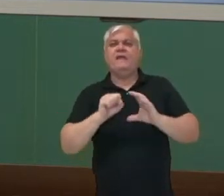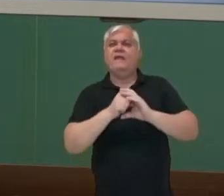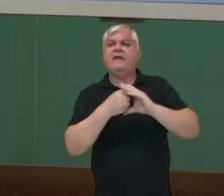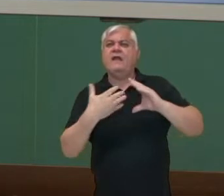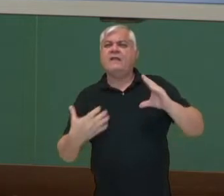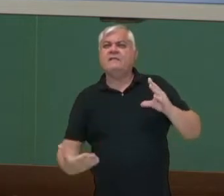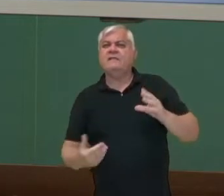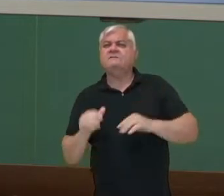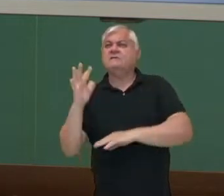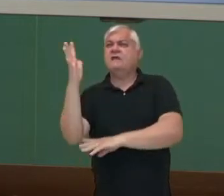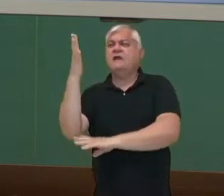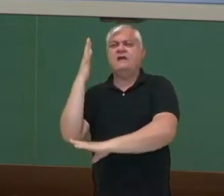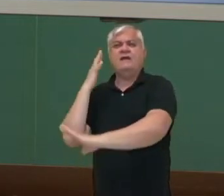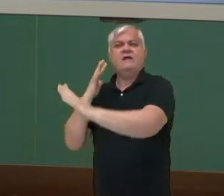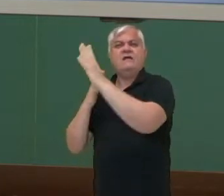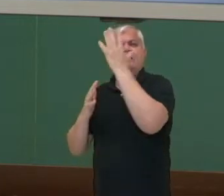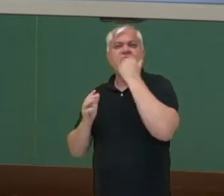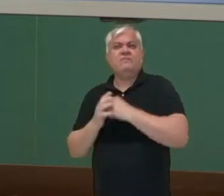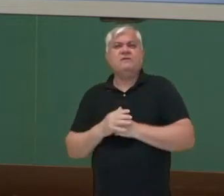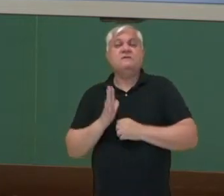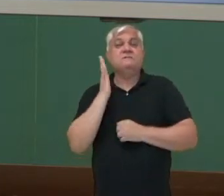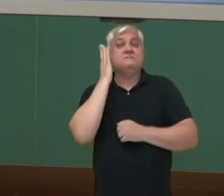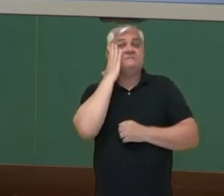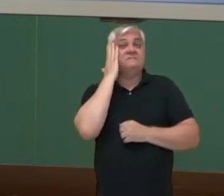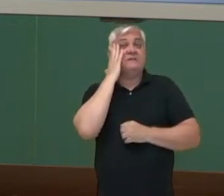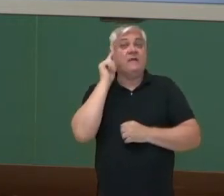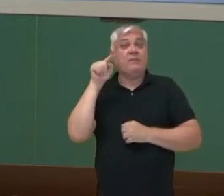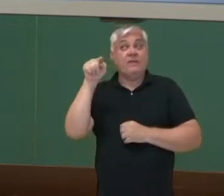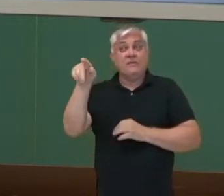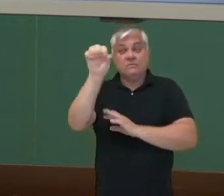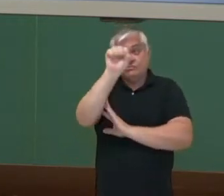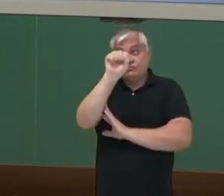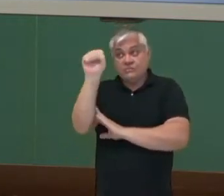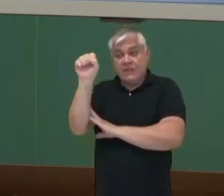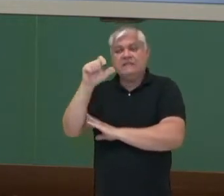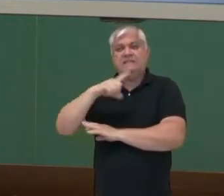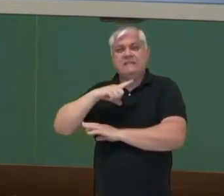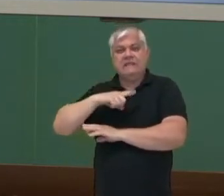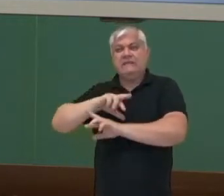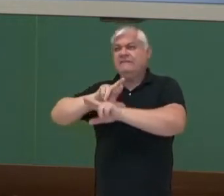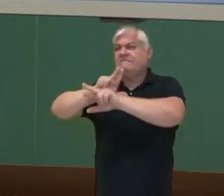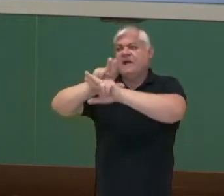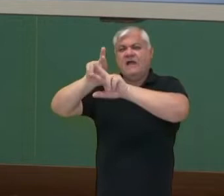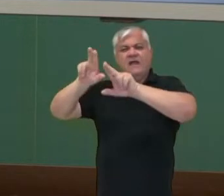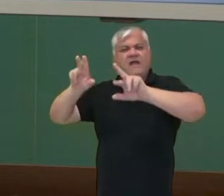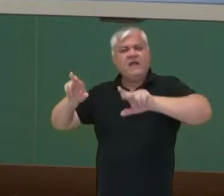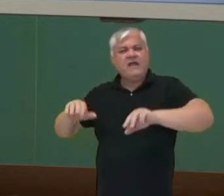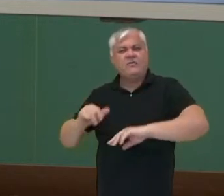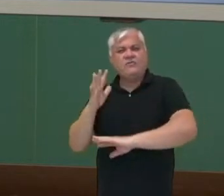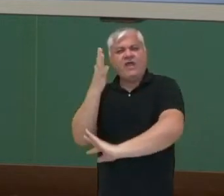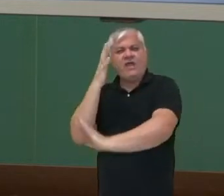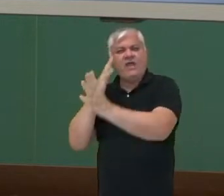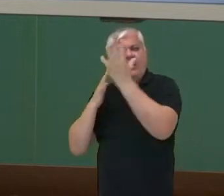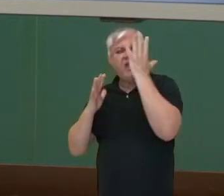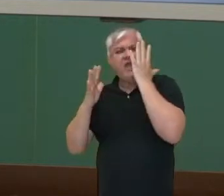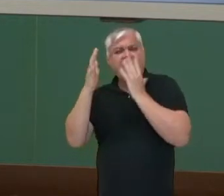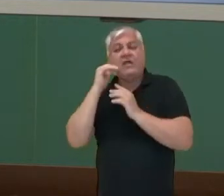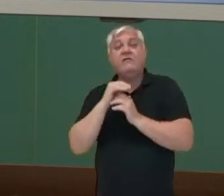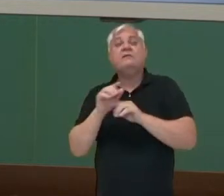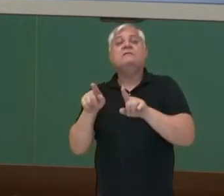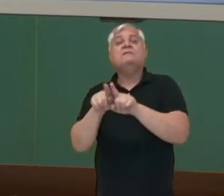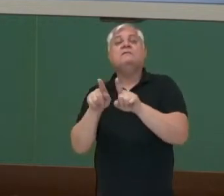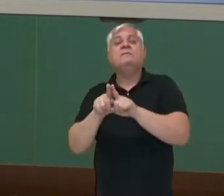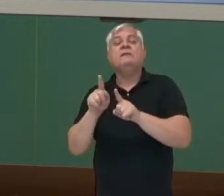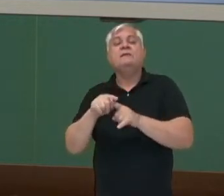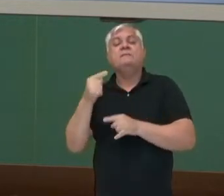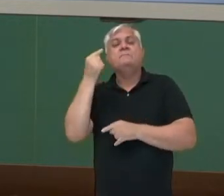características da vegetação, sabendo que a região sudeste tem essa diversidade de tipos de vegetação e toda essa ideia